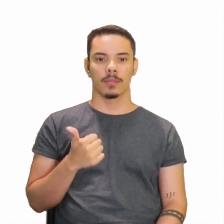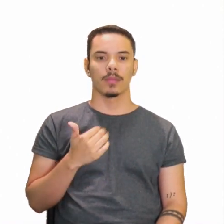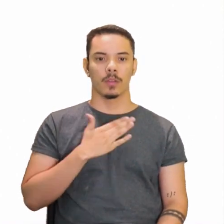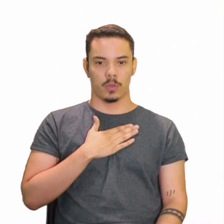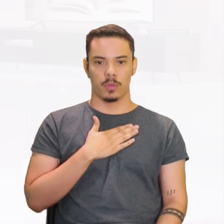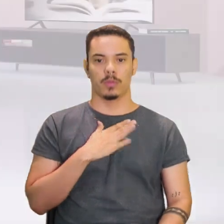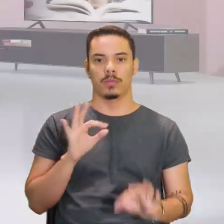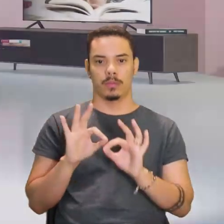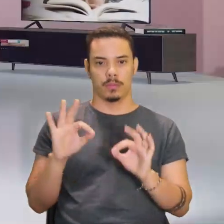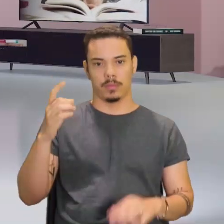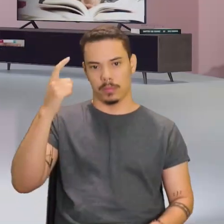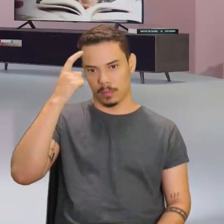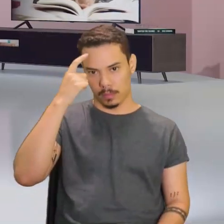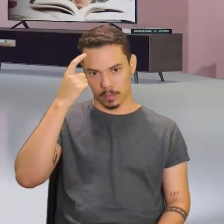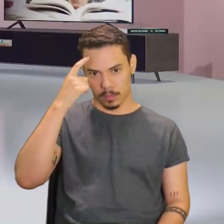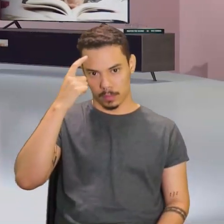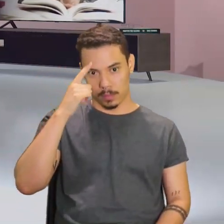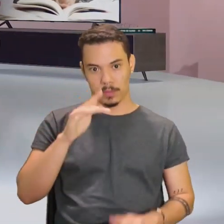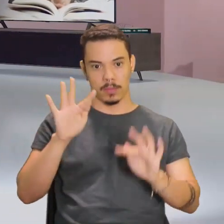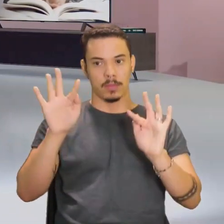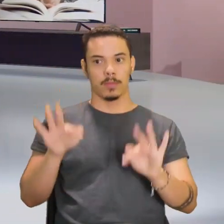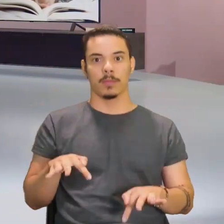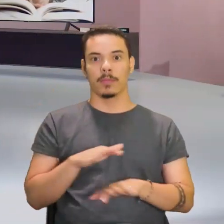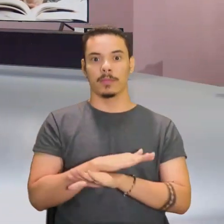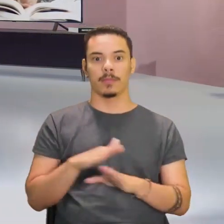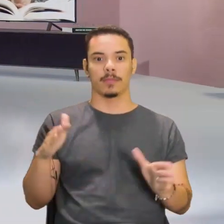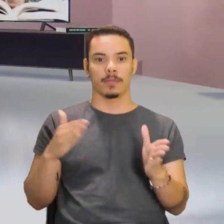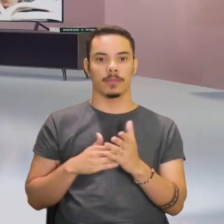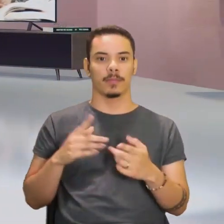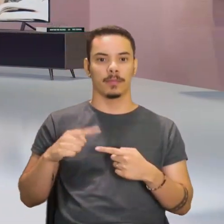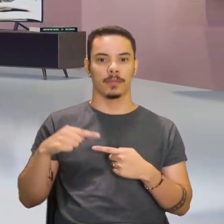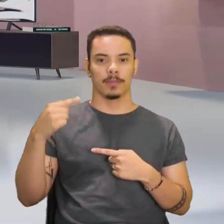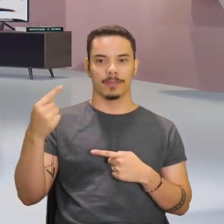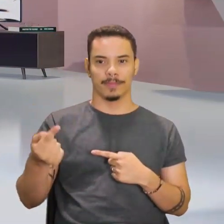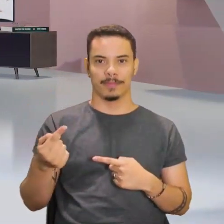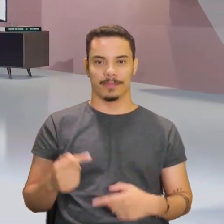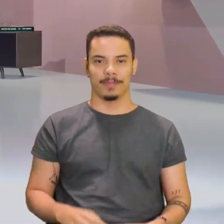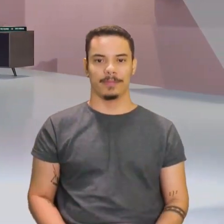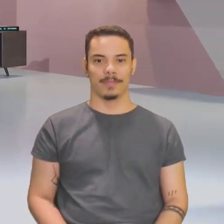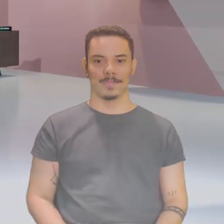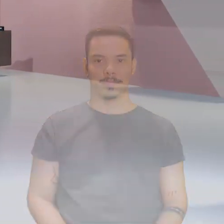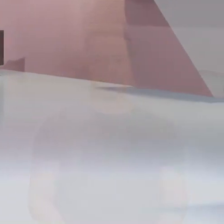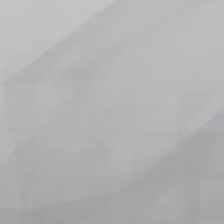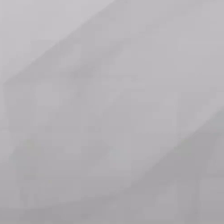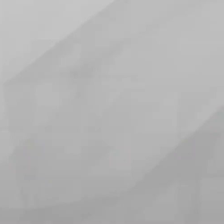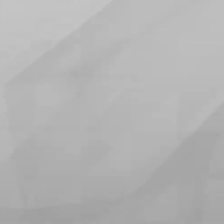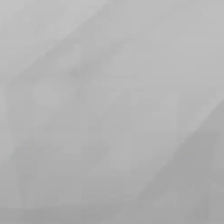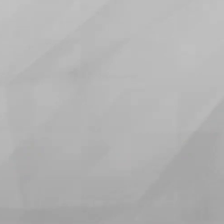muito desse pensamento. Então, galerinha, até a próxima! Até a próxima.